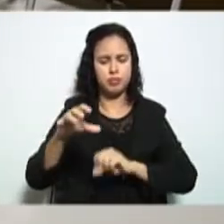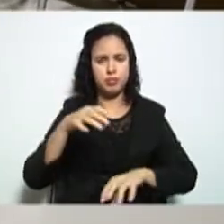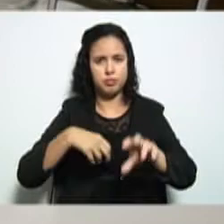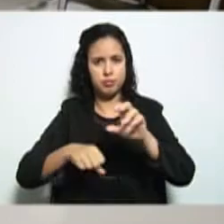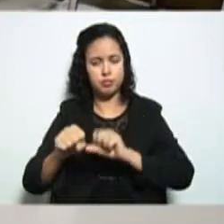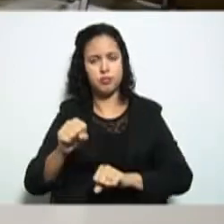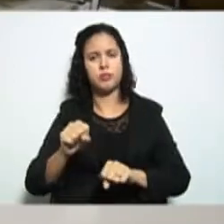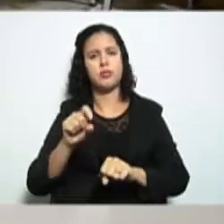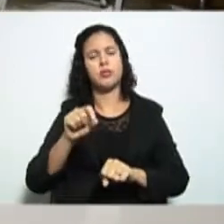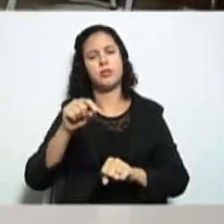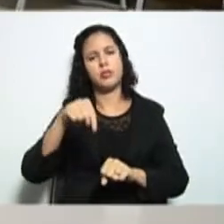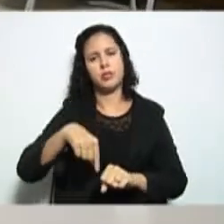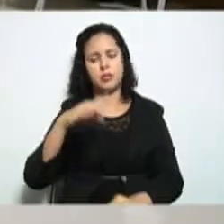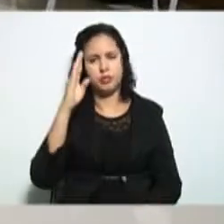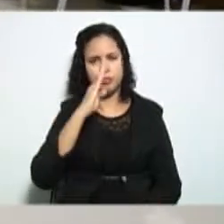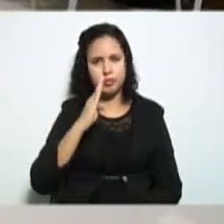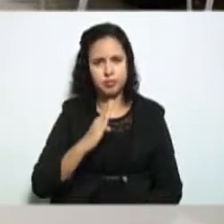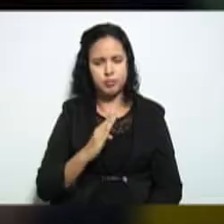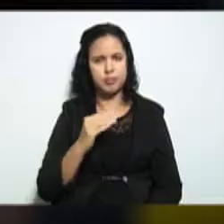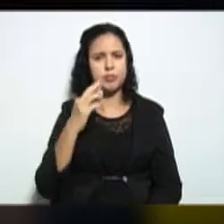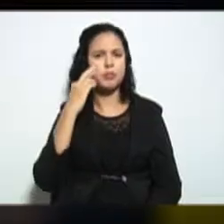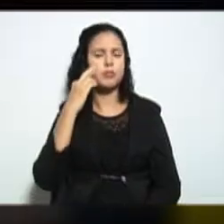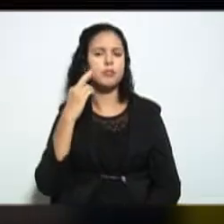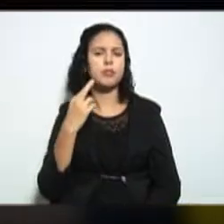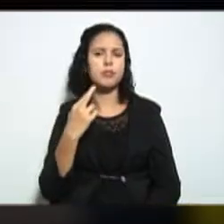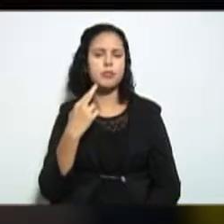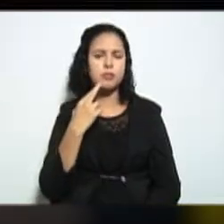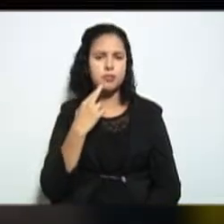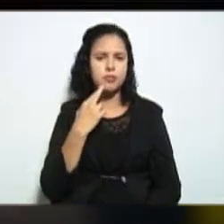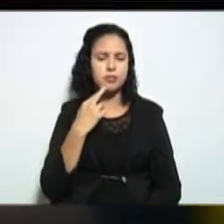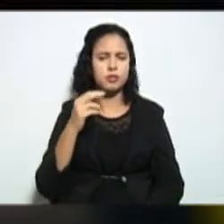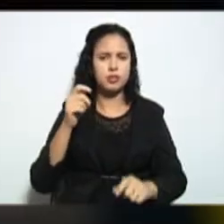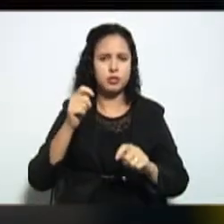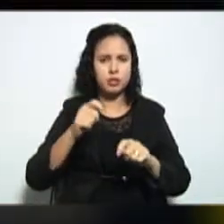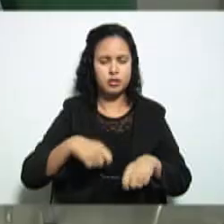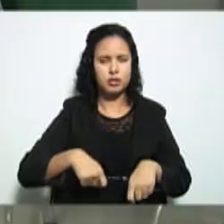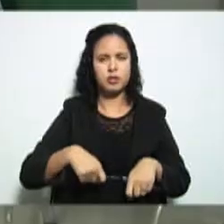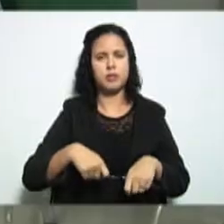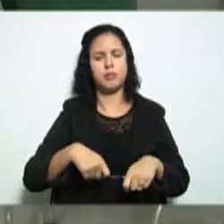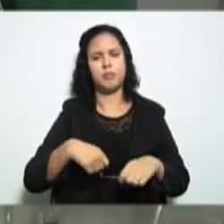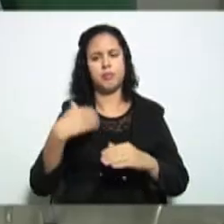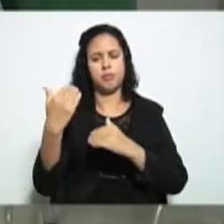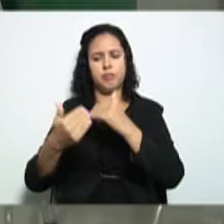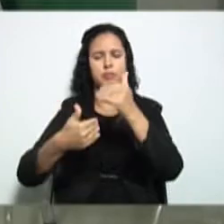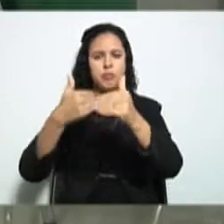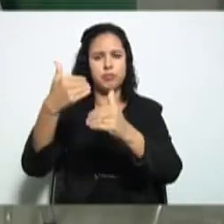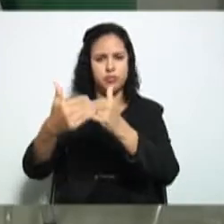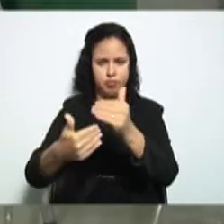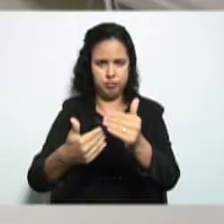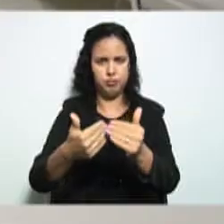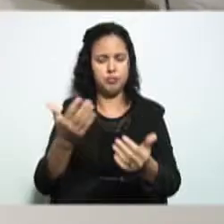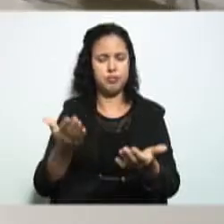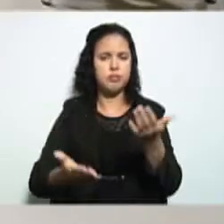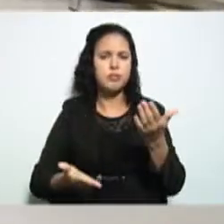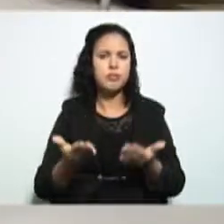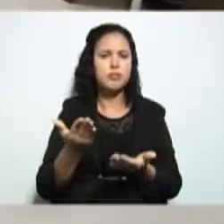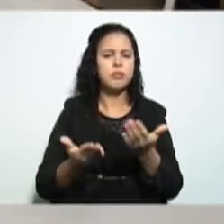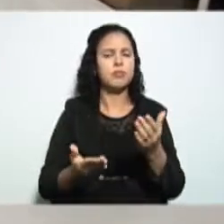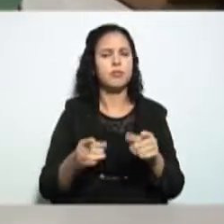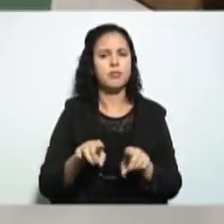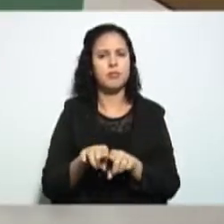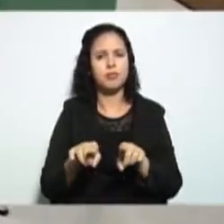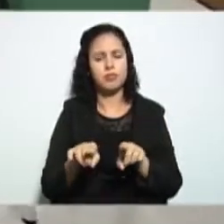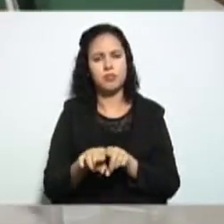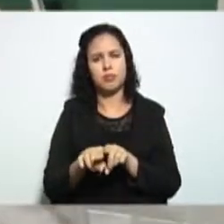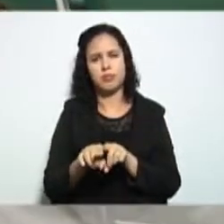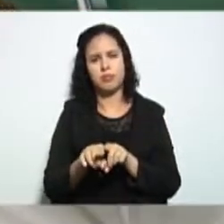sistema financeiro nacional e de Rondônia, como alternativa capaz de promover o desenvolvimento sustentável e